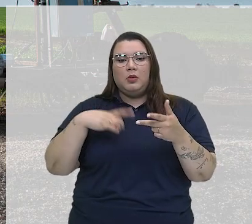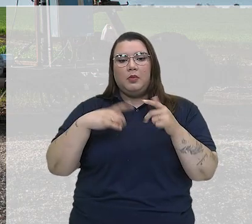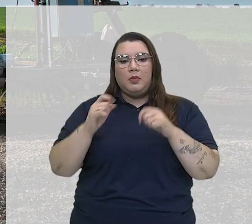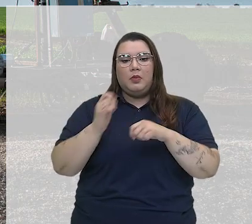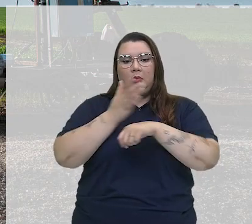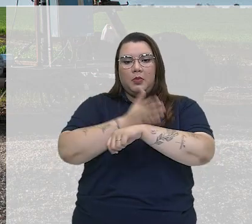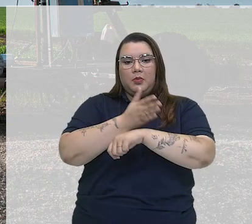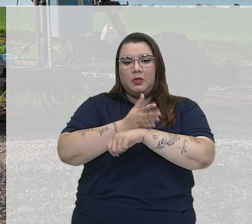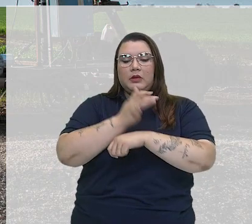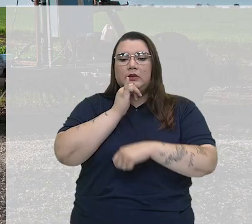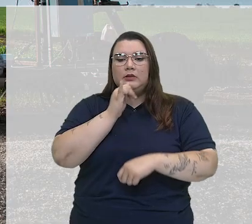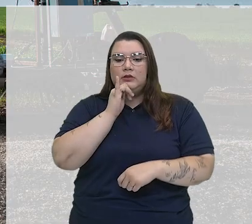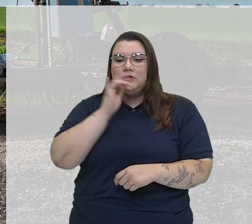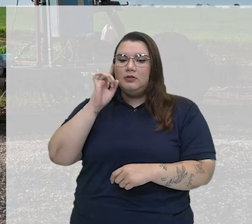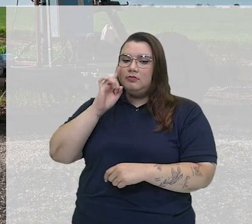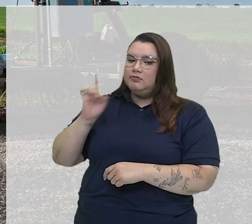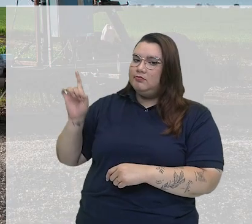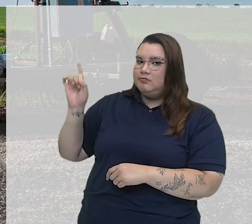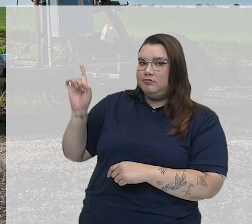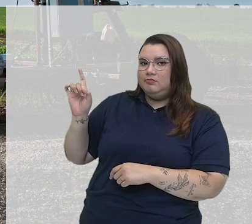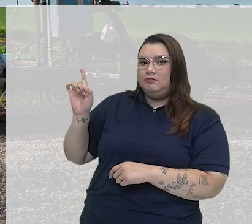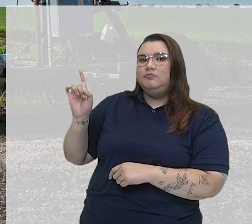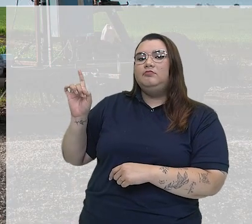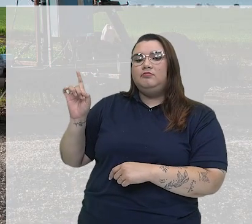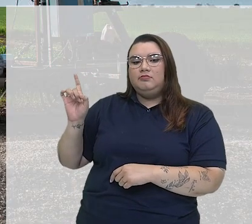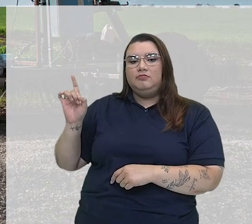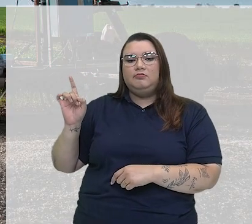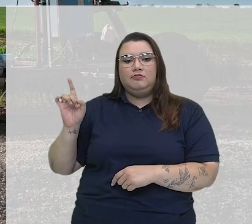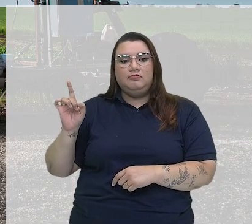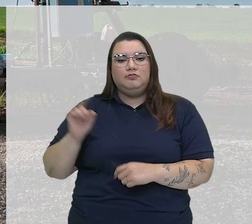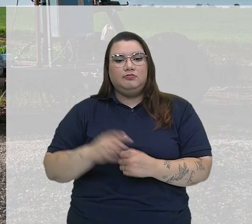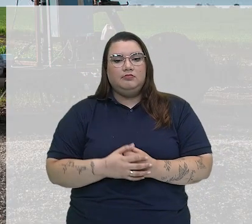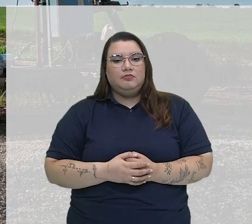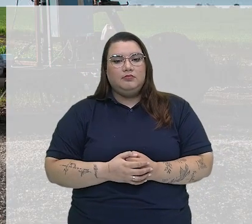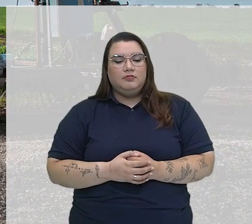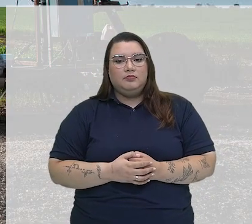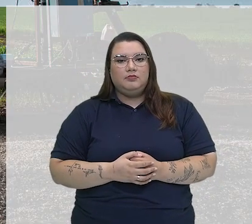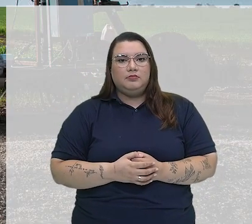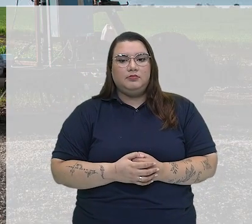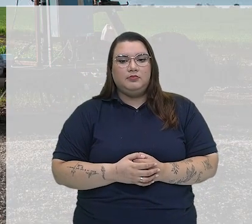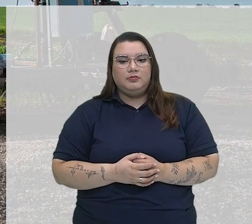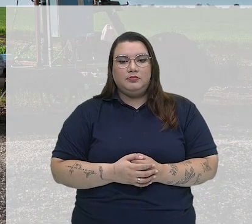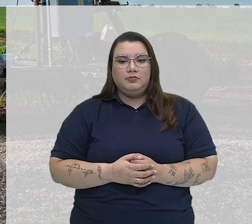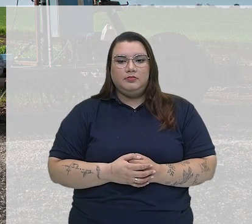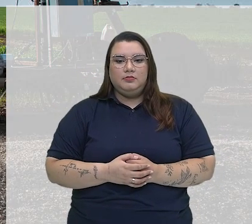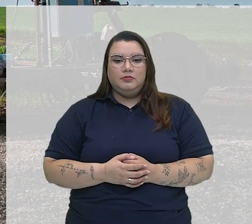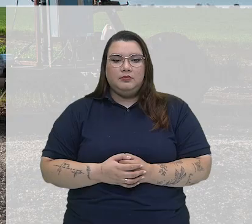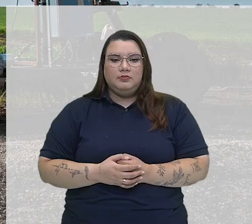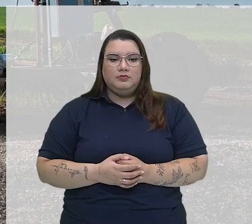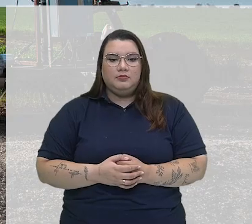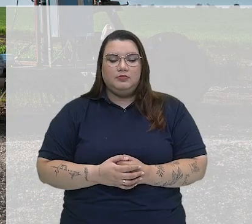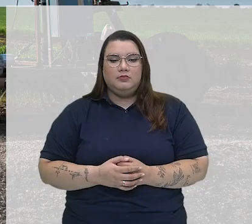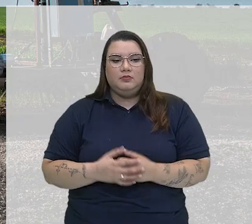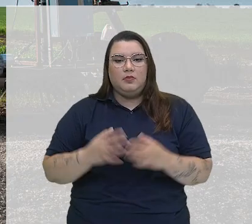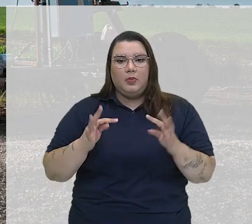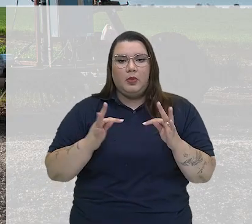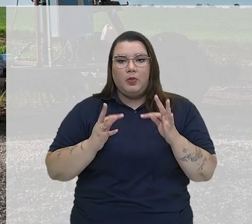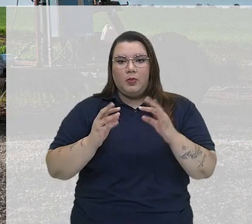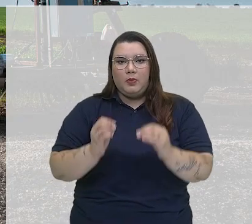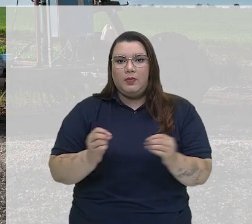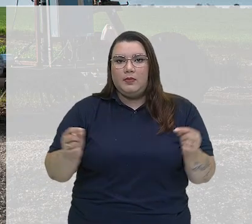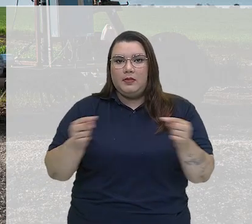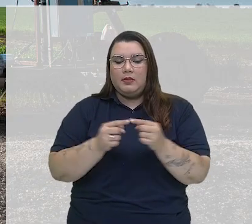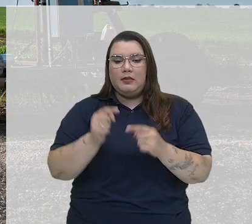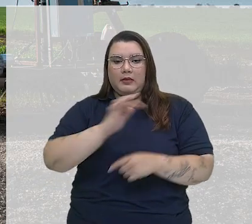aqui que você consegue observar nesta imagem. Então, todas essas